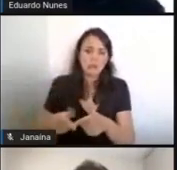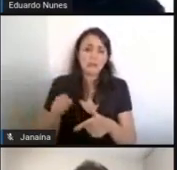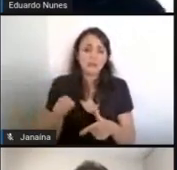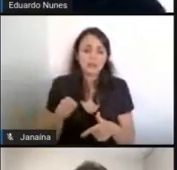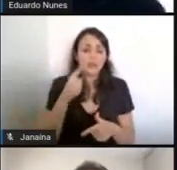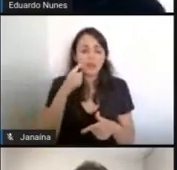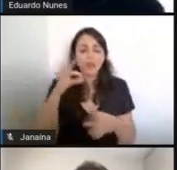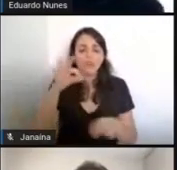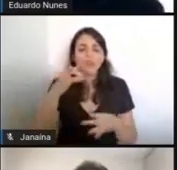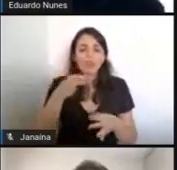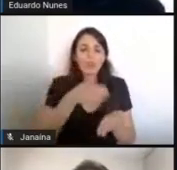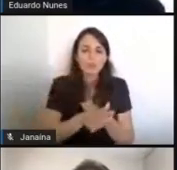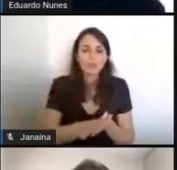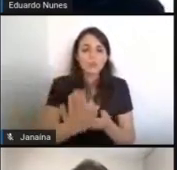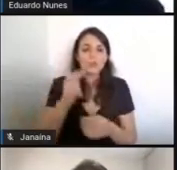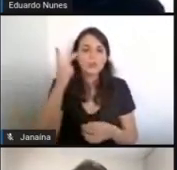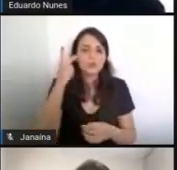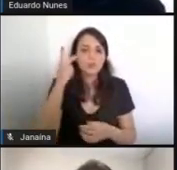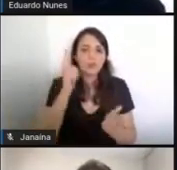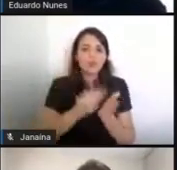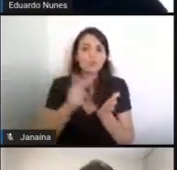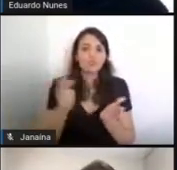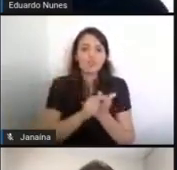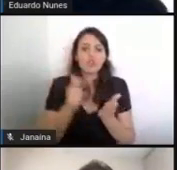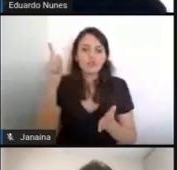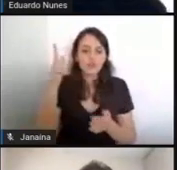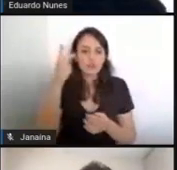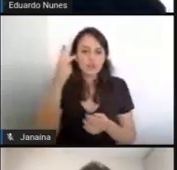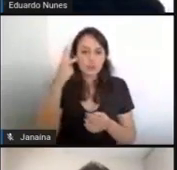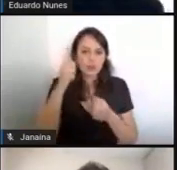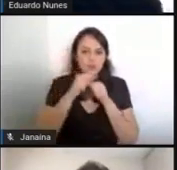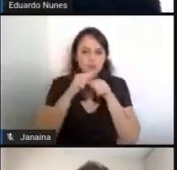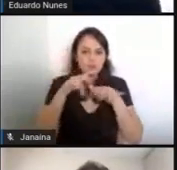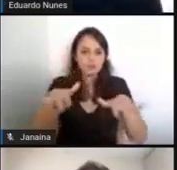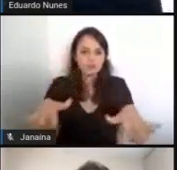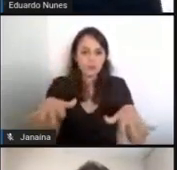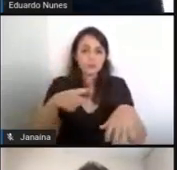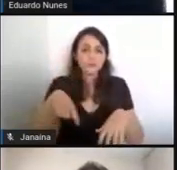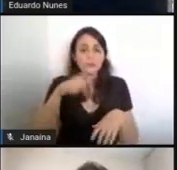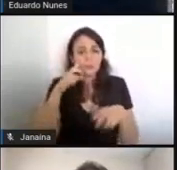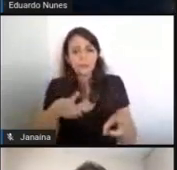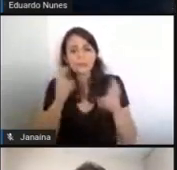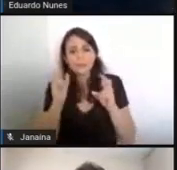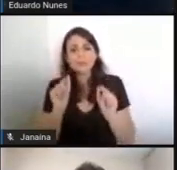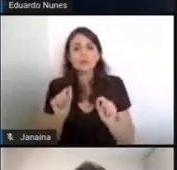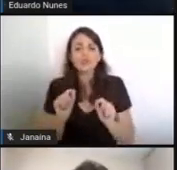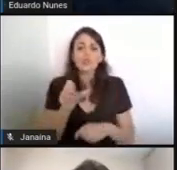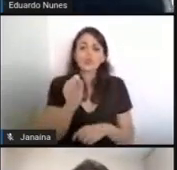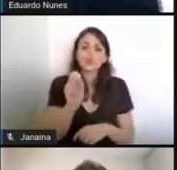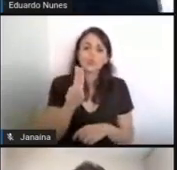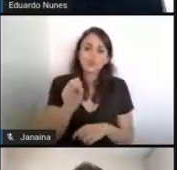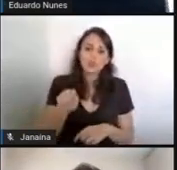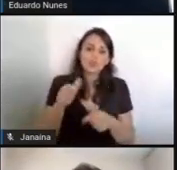São Paulo, que é um jornal de grande circulação. O que sempre a gente vê pela mídia é isso, né? O SUS como o local